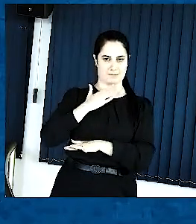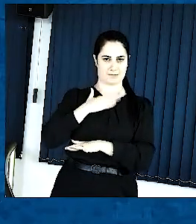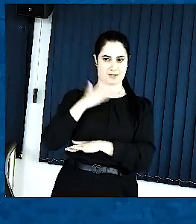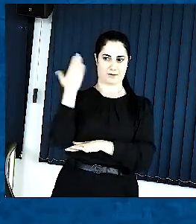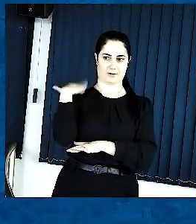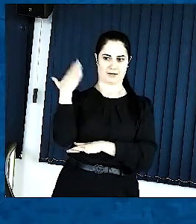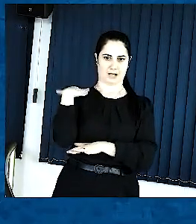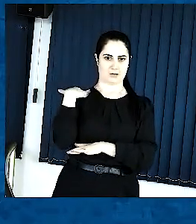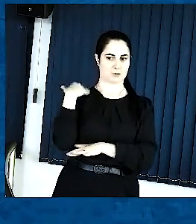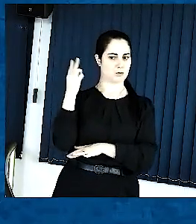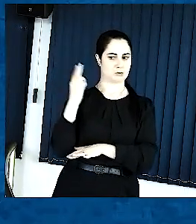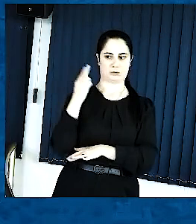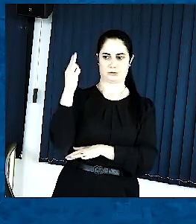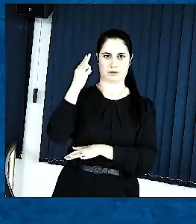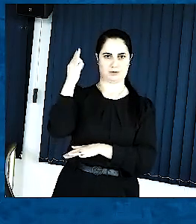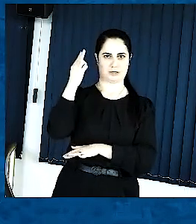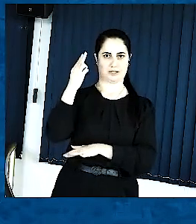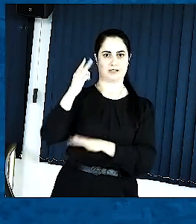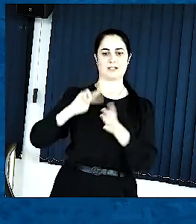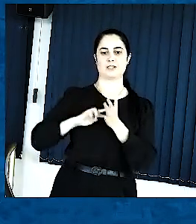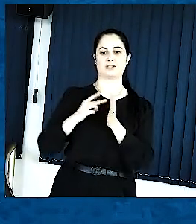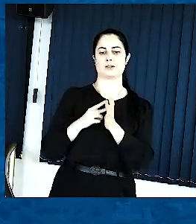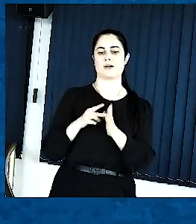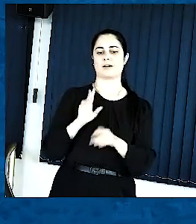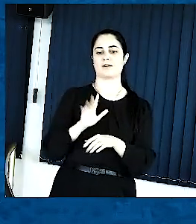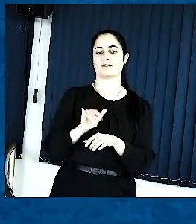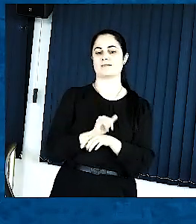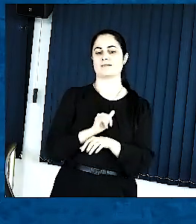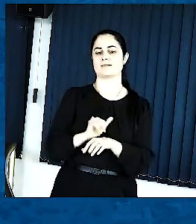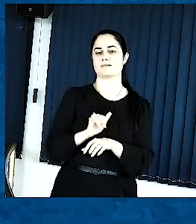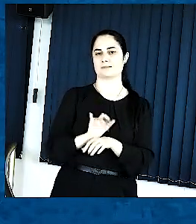isso não existia, que isso é modinha.